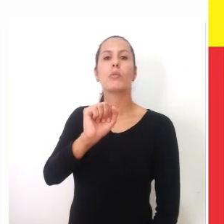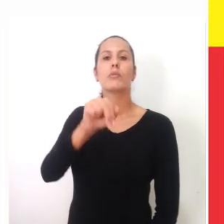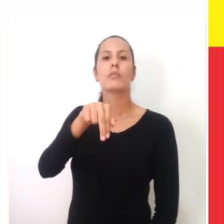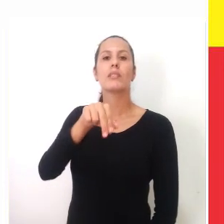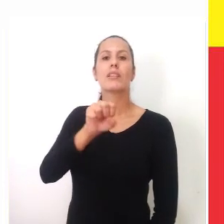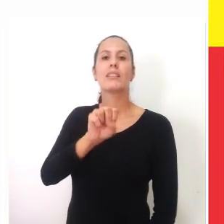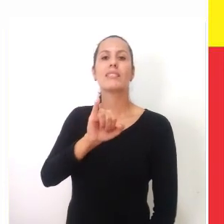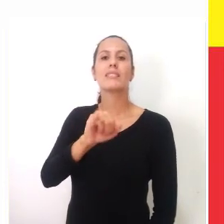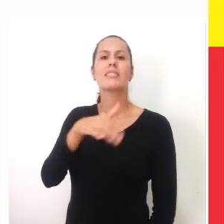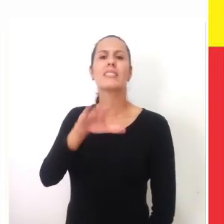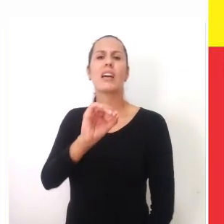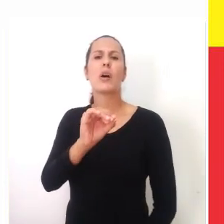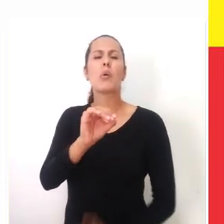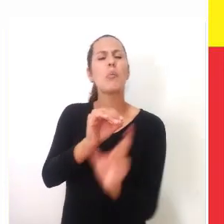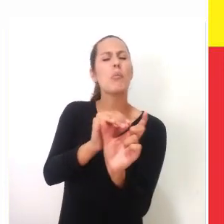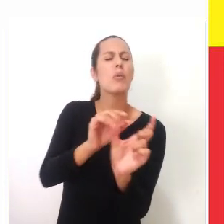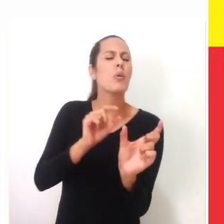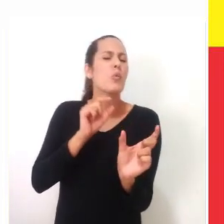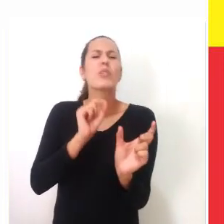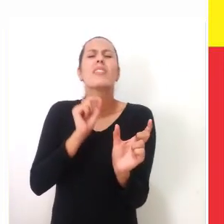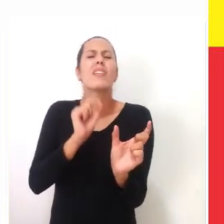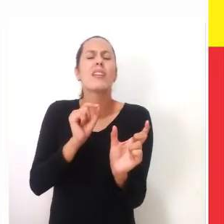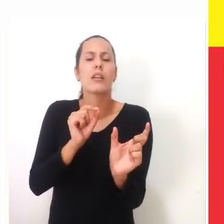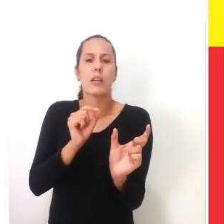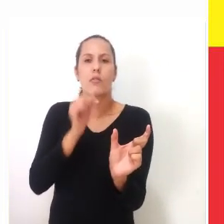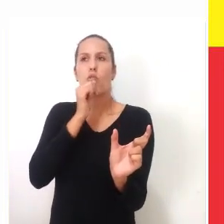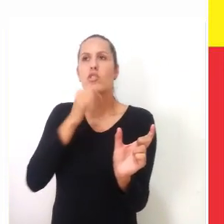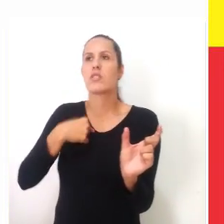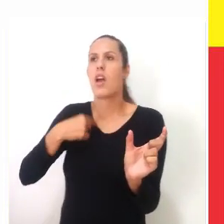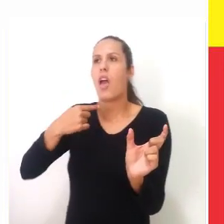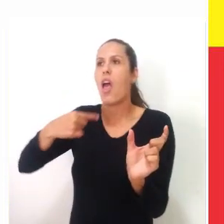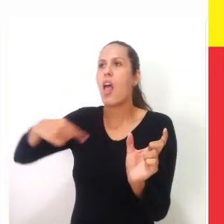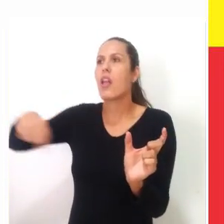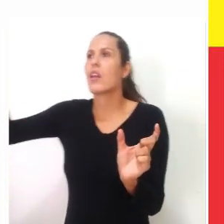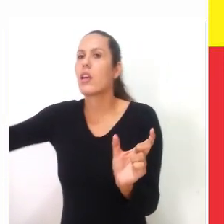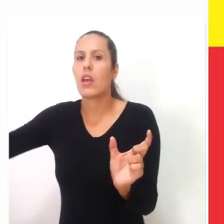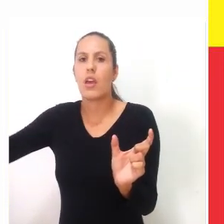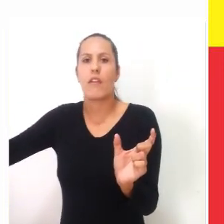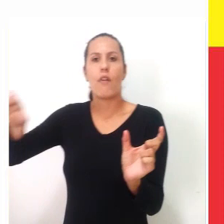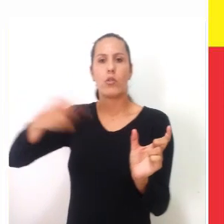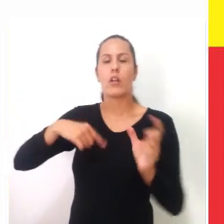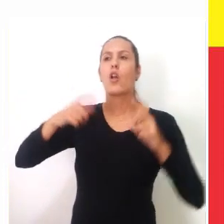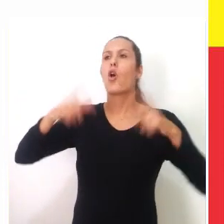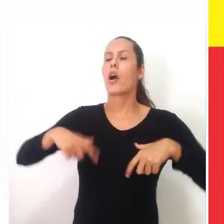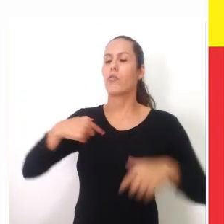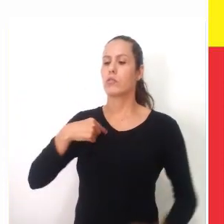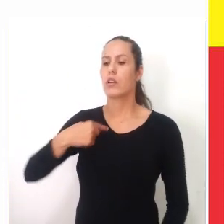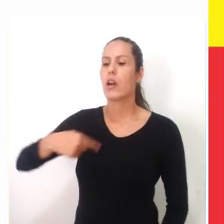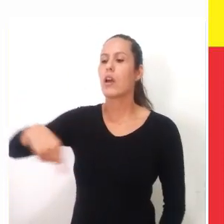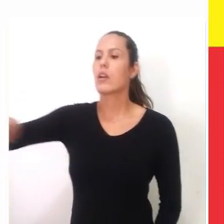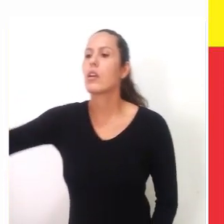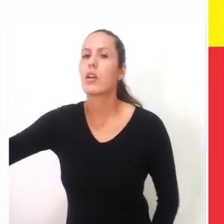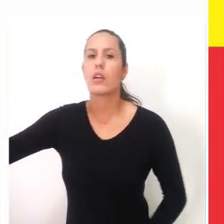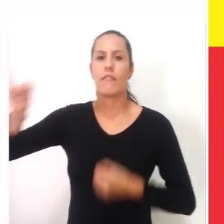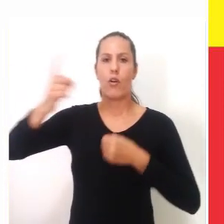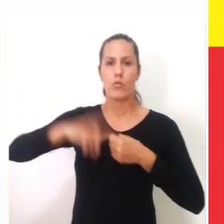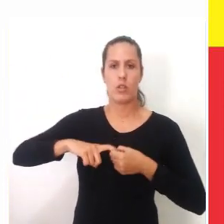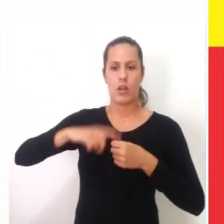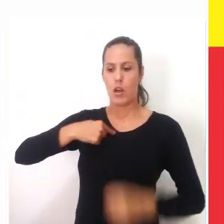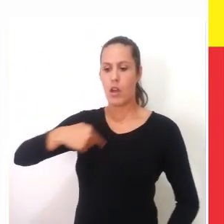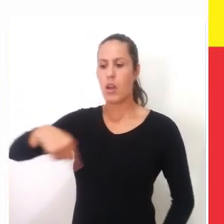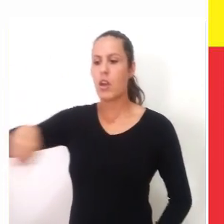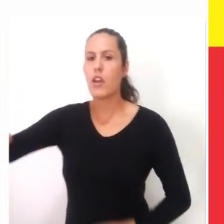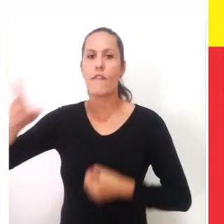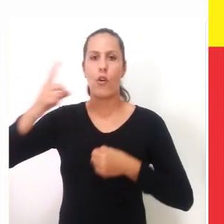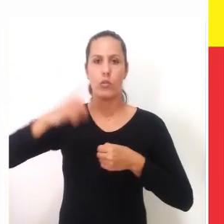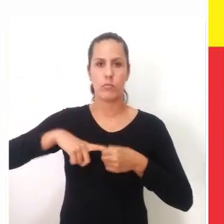que é transitar? É ir para um local, voltar. Ou seja, ir e voltar,